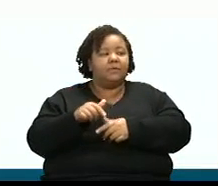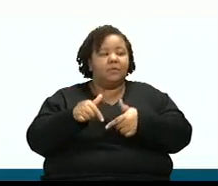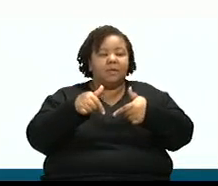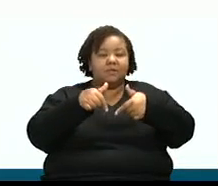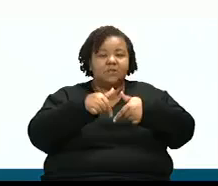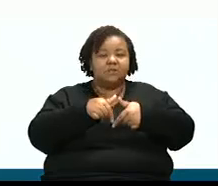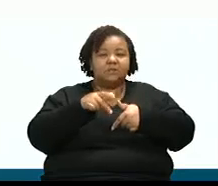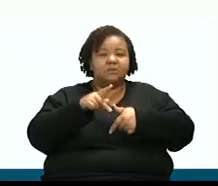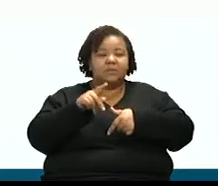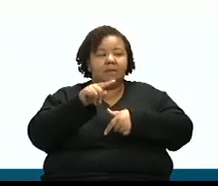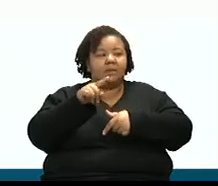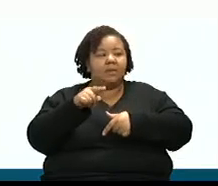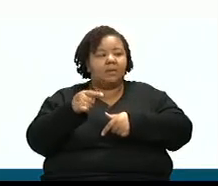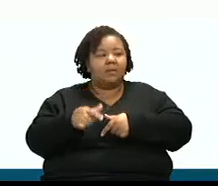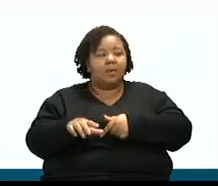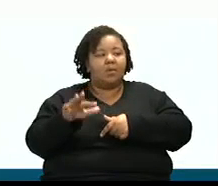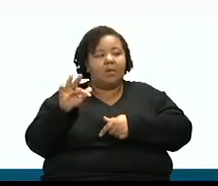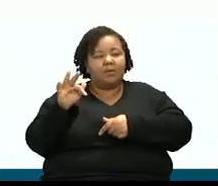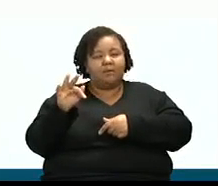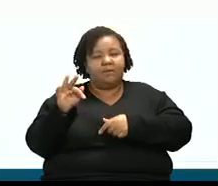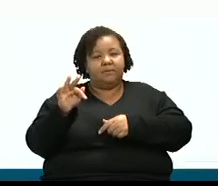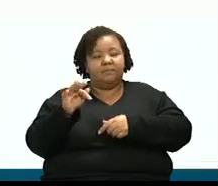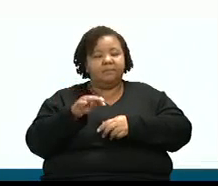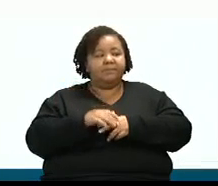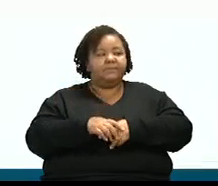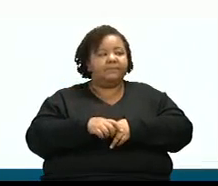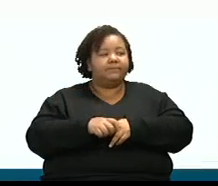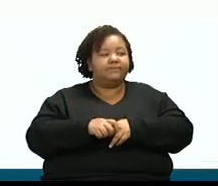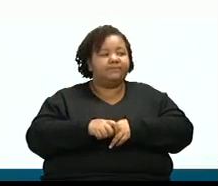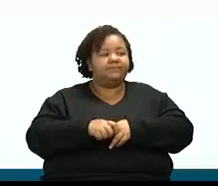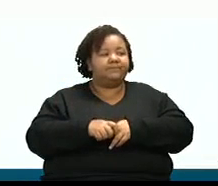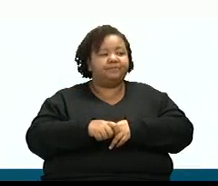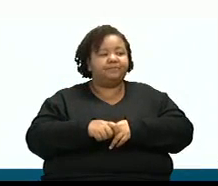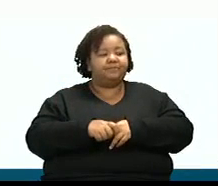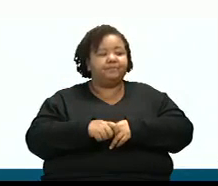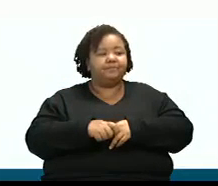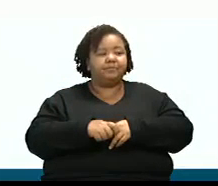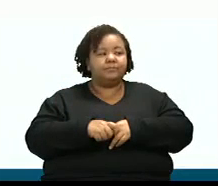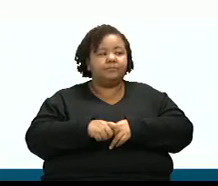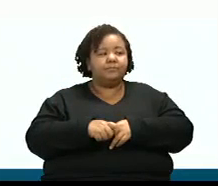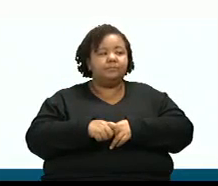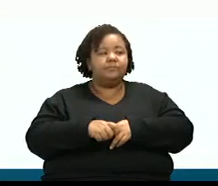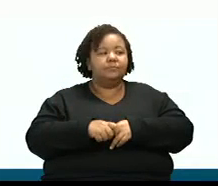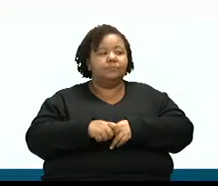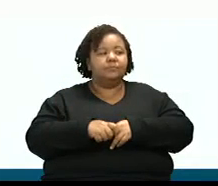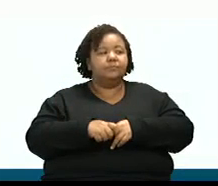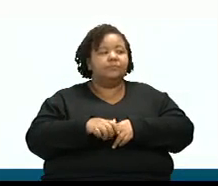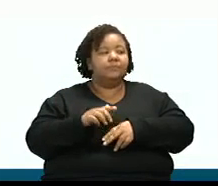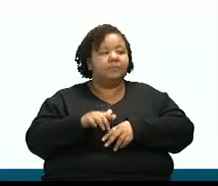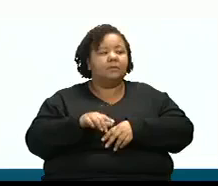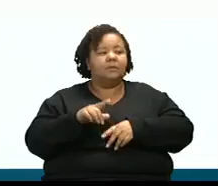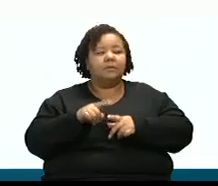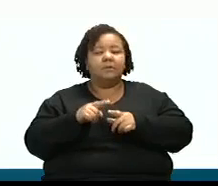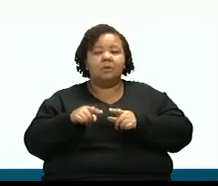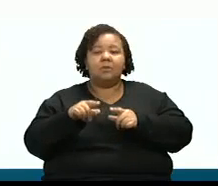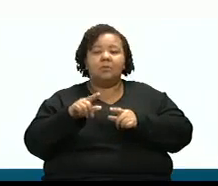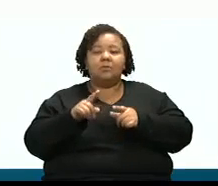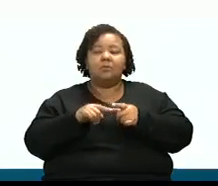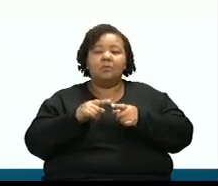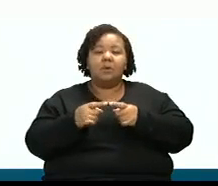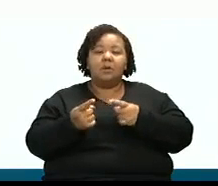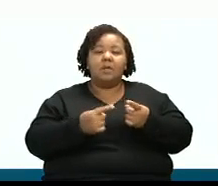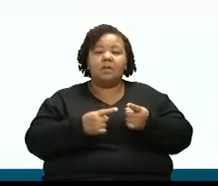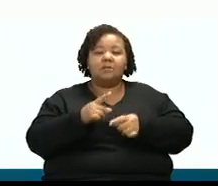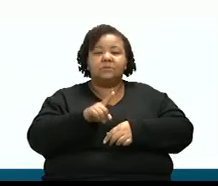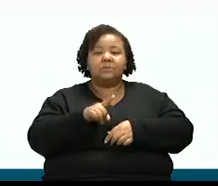gera o campo vetorial F. O gradiente é composto pela derivada de P em relação a x e em relação a